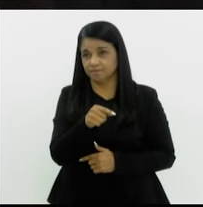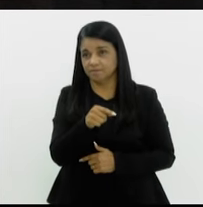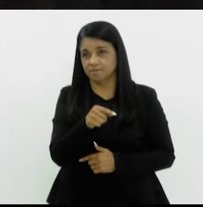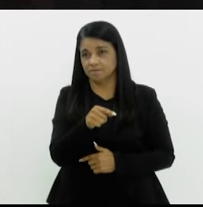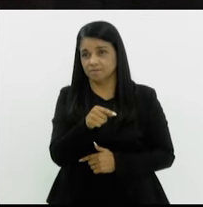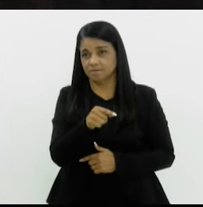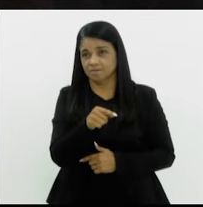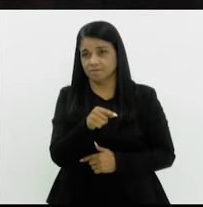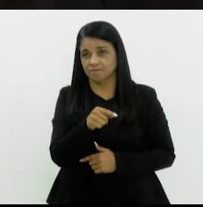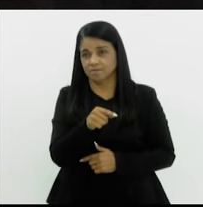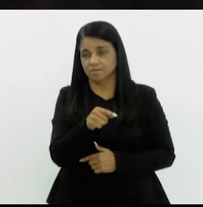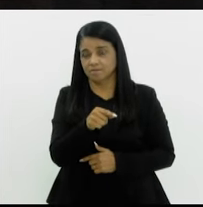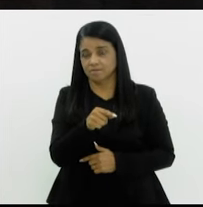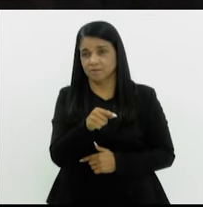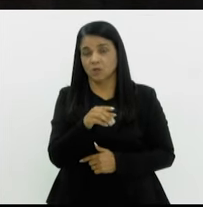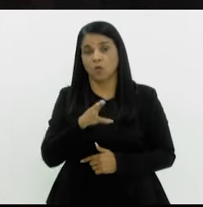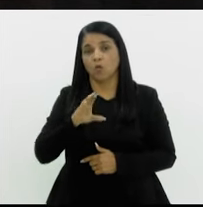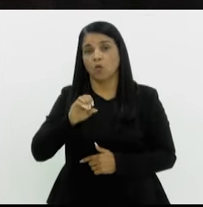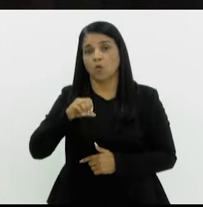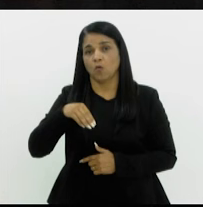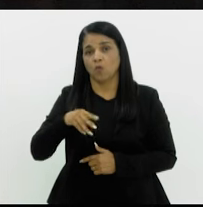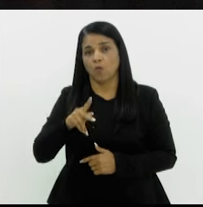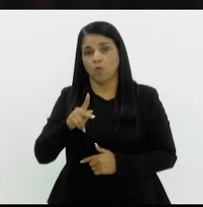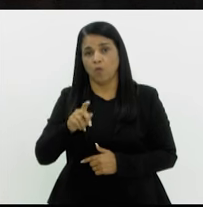que o Comperge